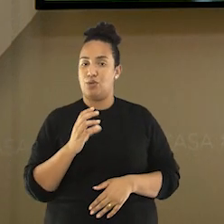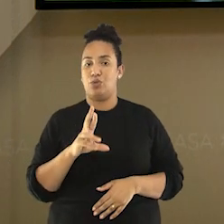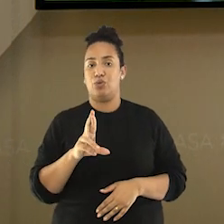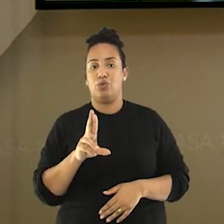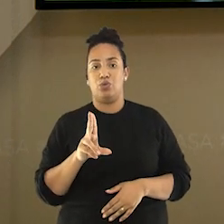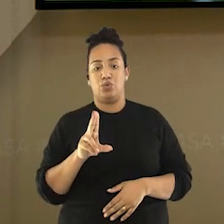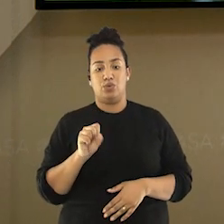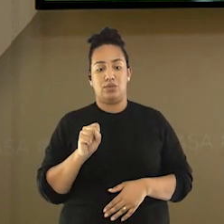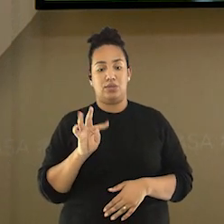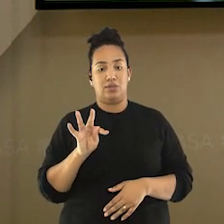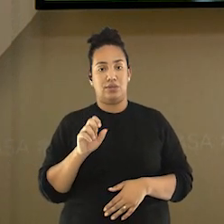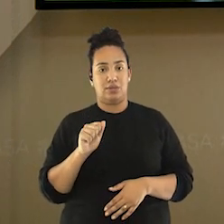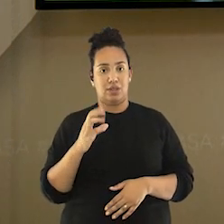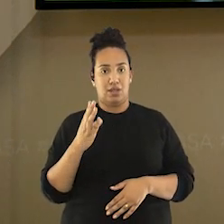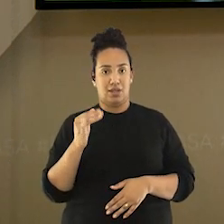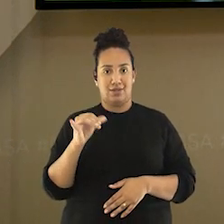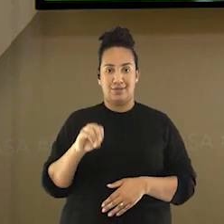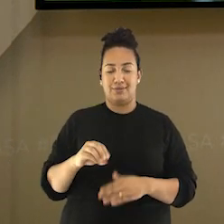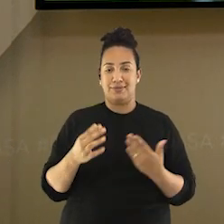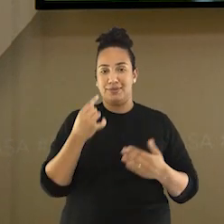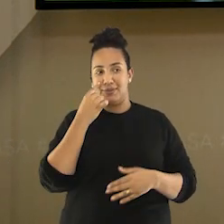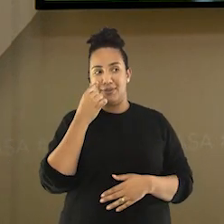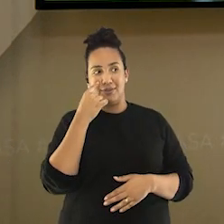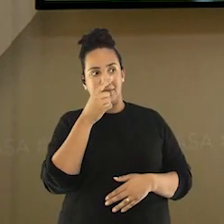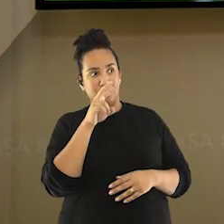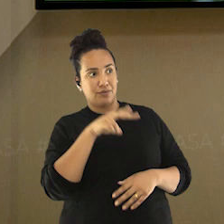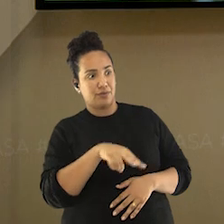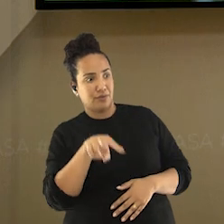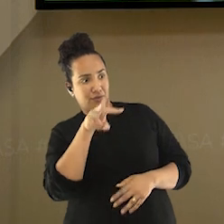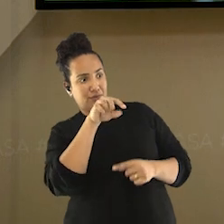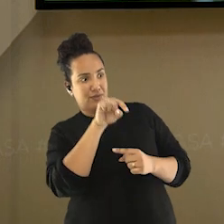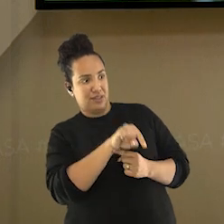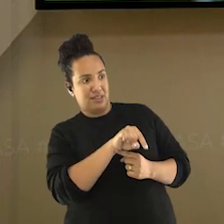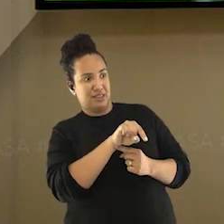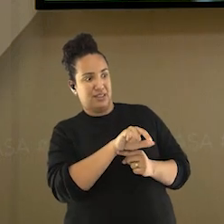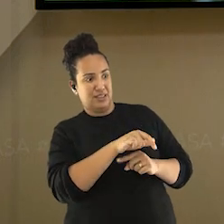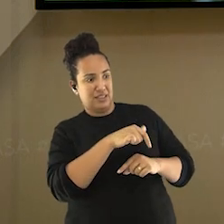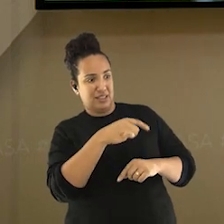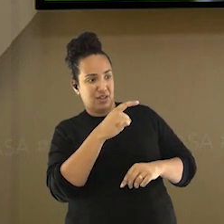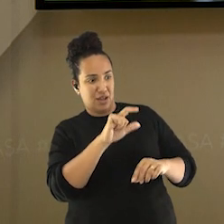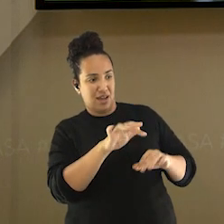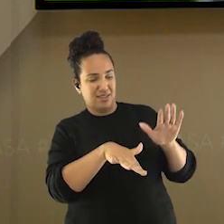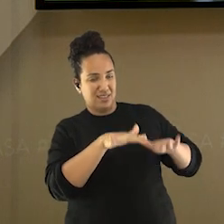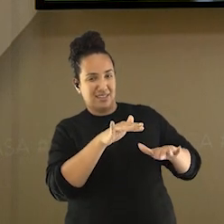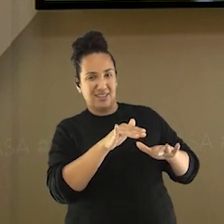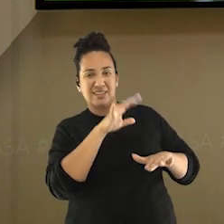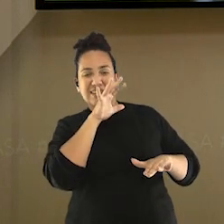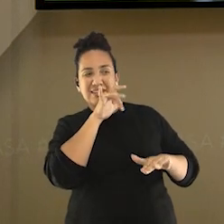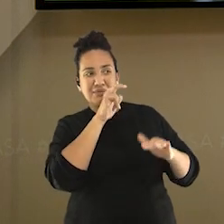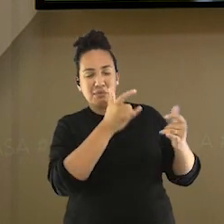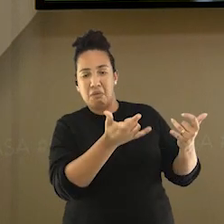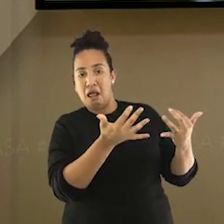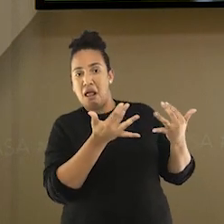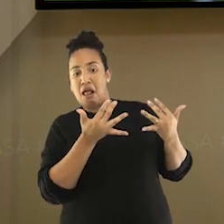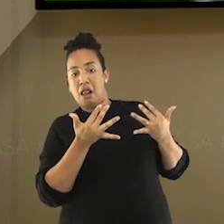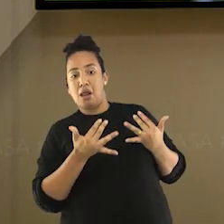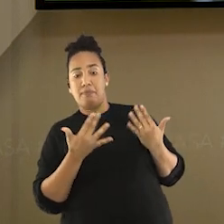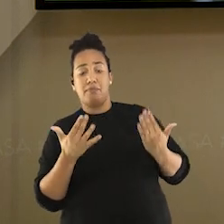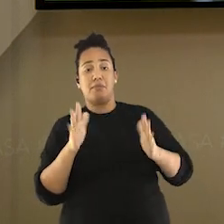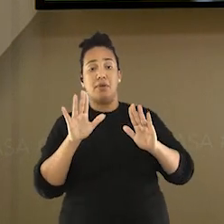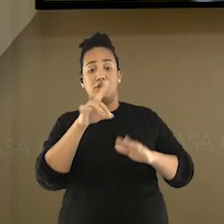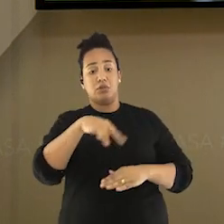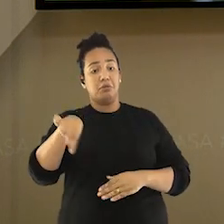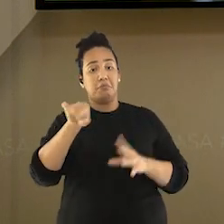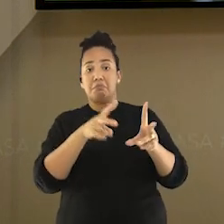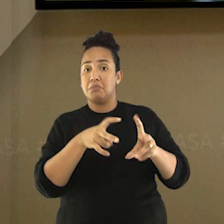no jardim ou voando para cima da gente, nem imaginamos sua importância ecológica, né? Muitos artrópodes são agentes